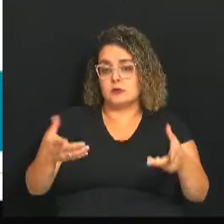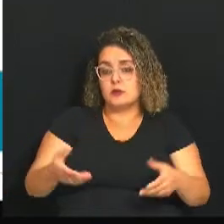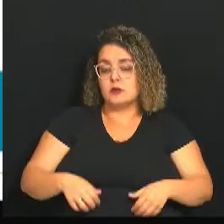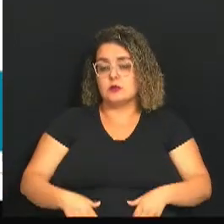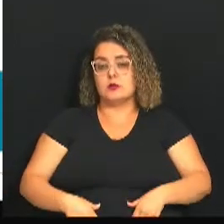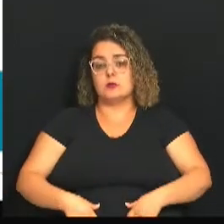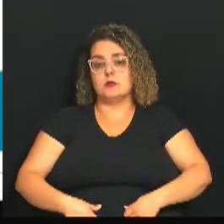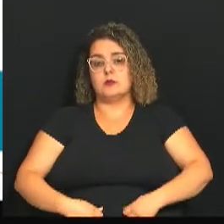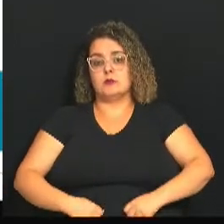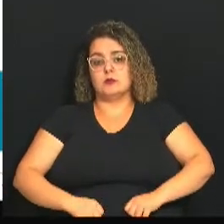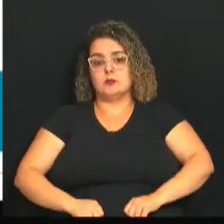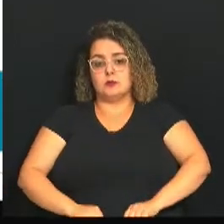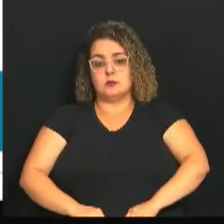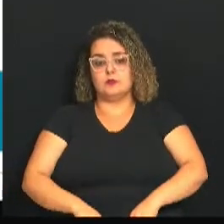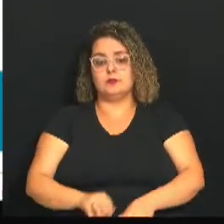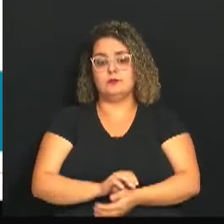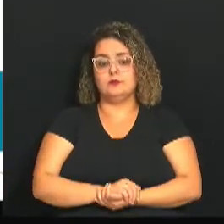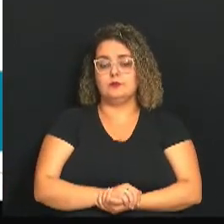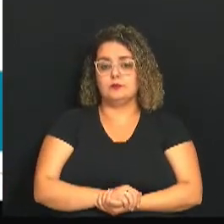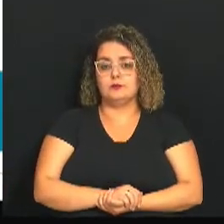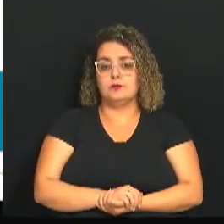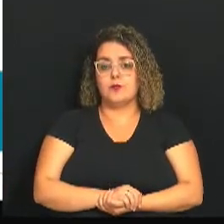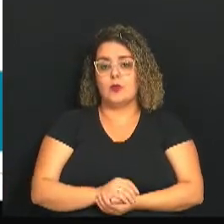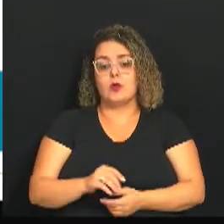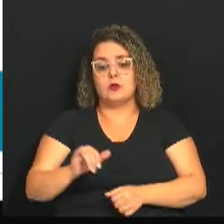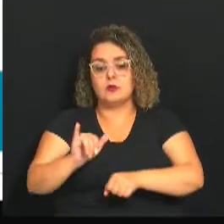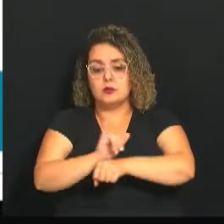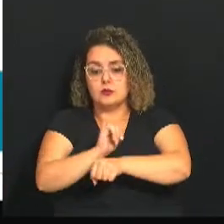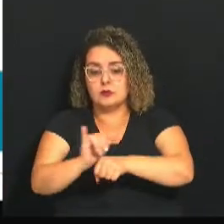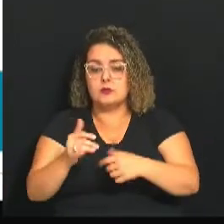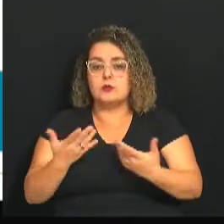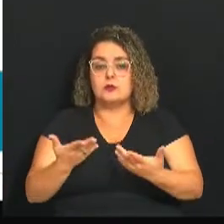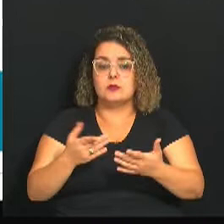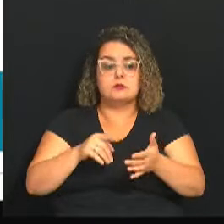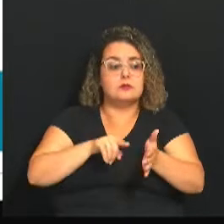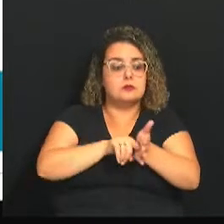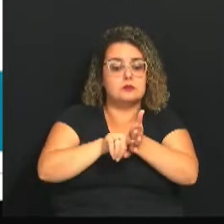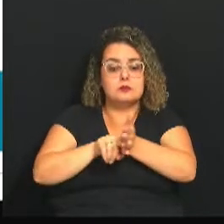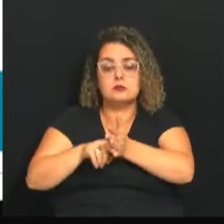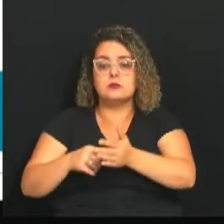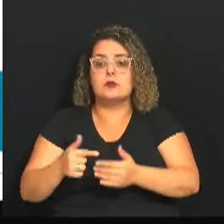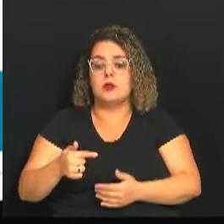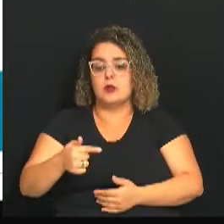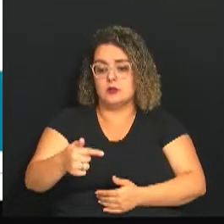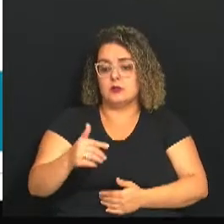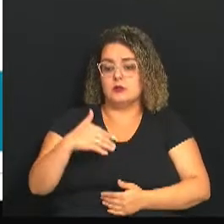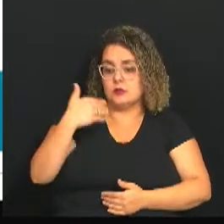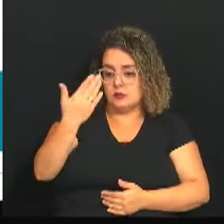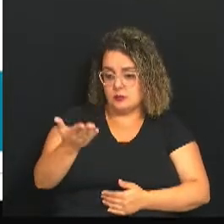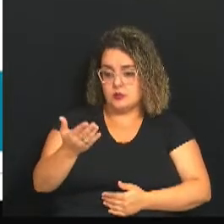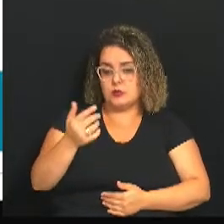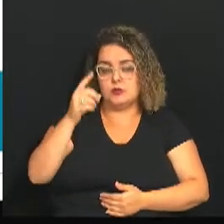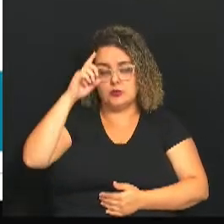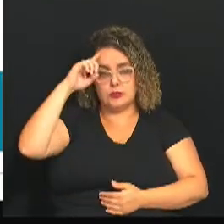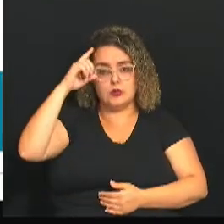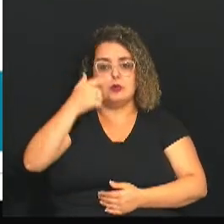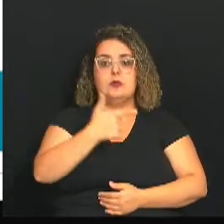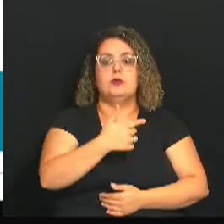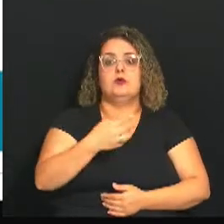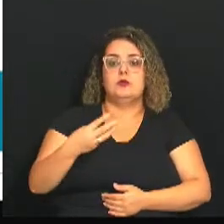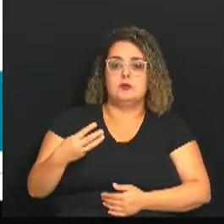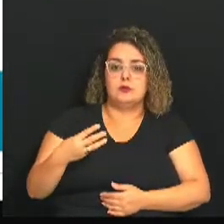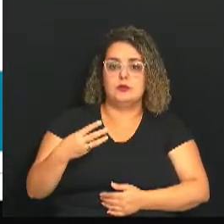sido preconizado, tem sido encorajado pela Organização Meteorológica Mundial, inclusive semana que vem, dia 23, nós temos o Dia Mundial